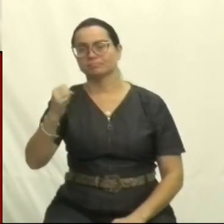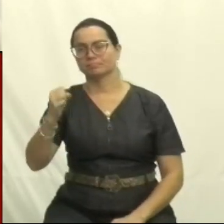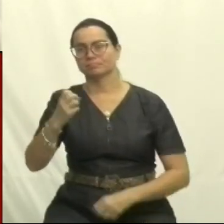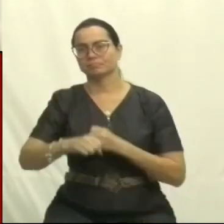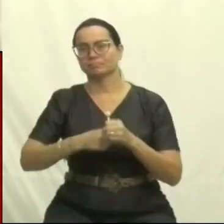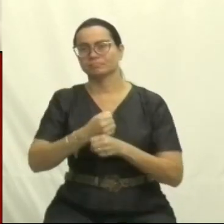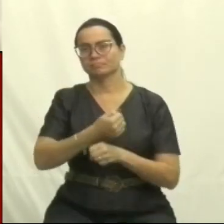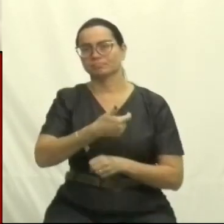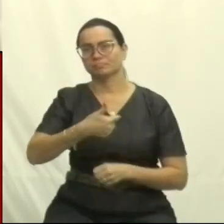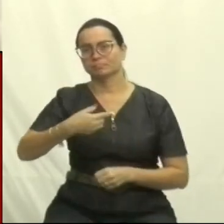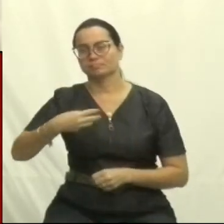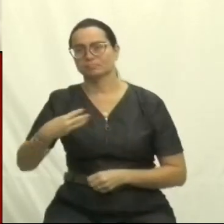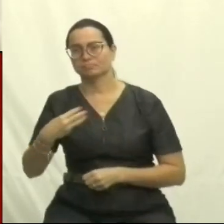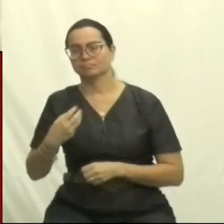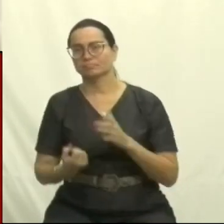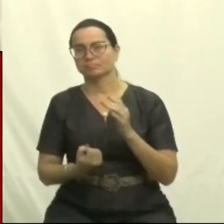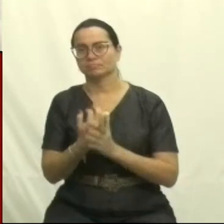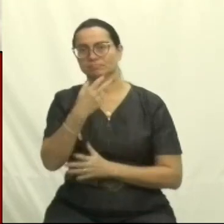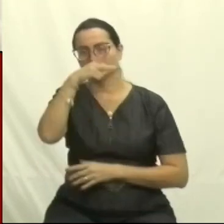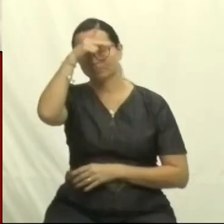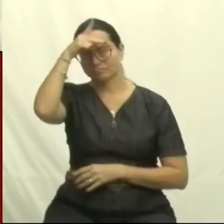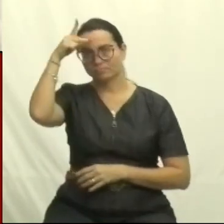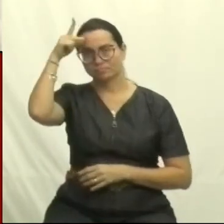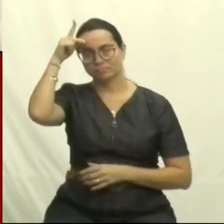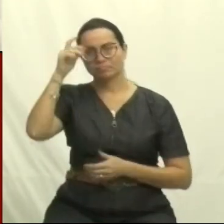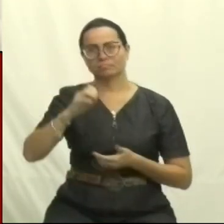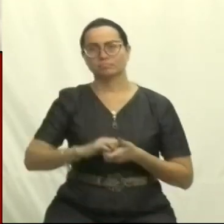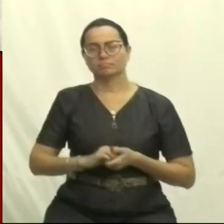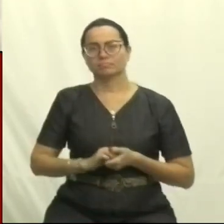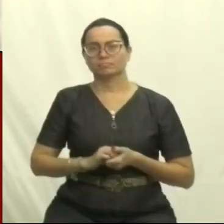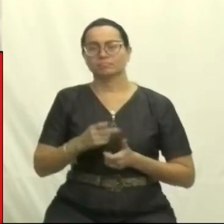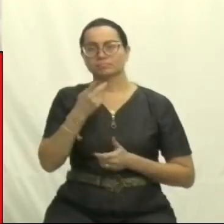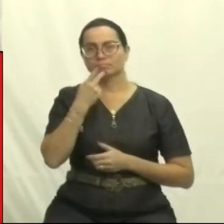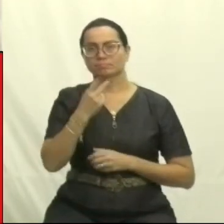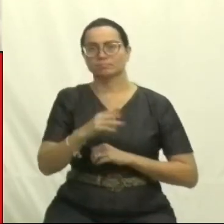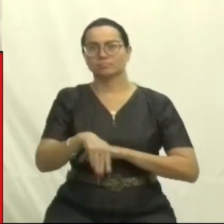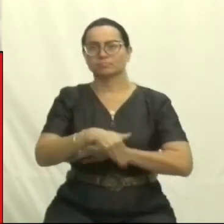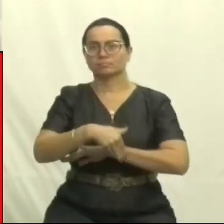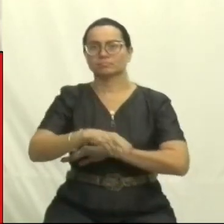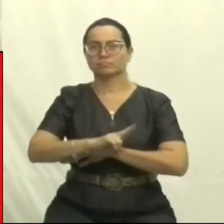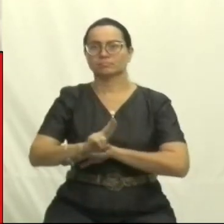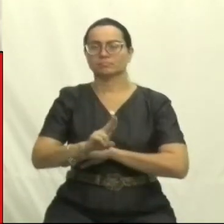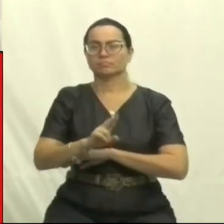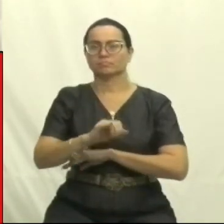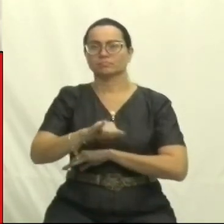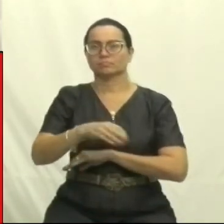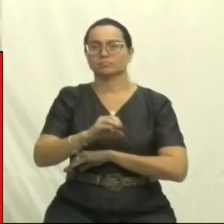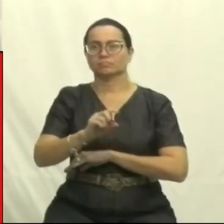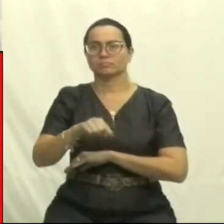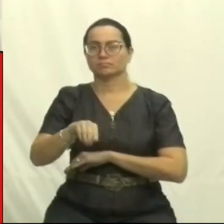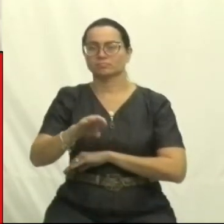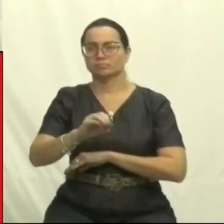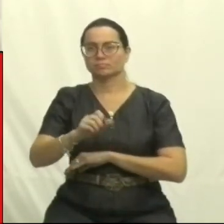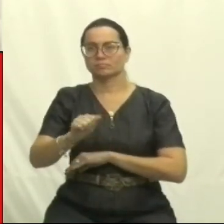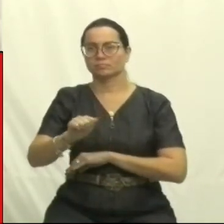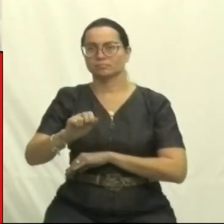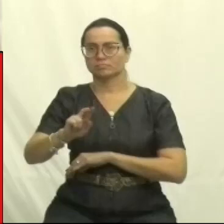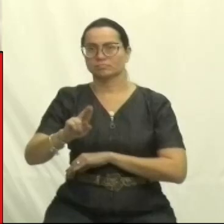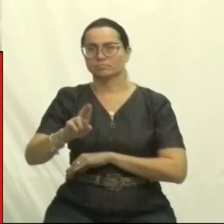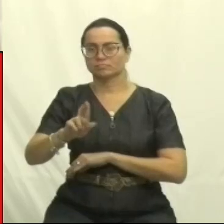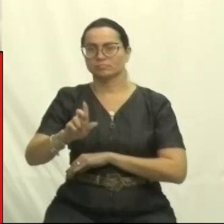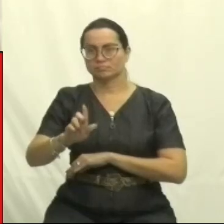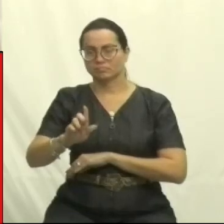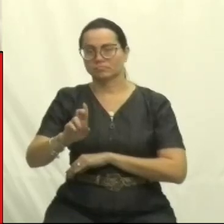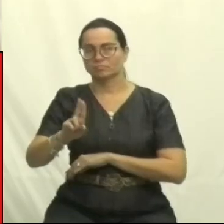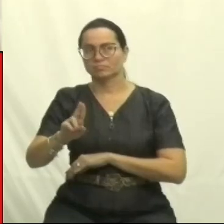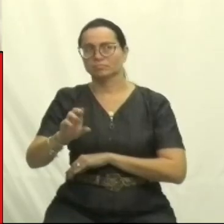PE 008/23, de autoria do chefe do Poder Executivo Municipal, que denomina a rua João Augustinho Becker. A Comissão